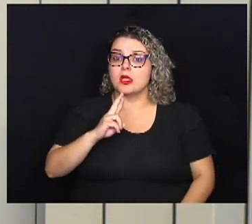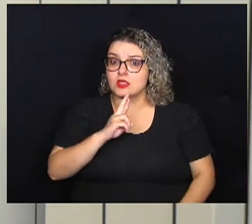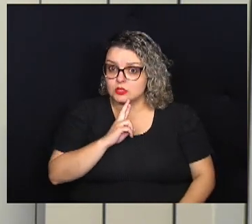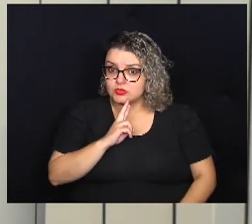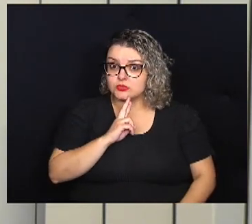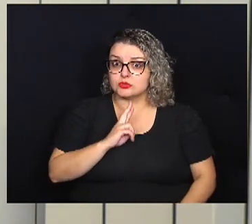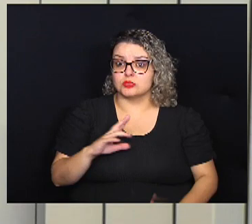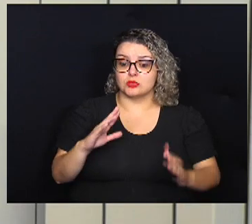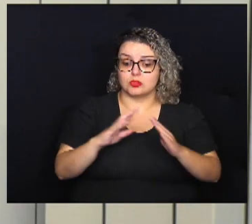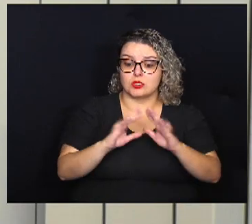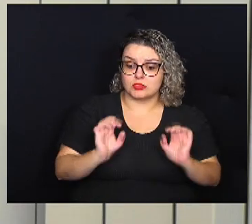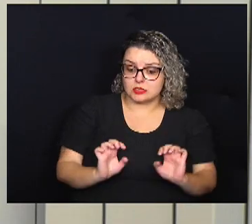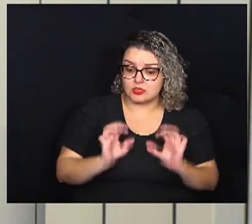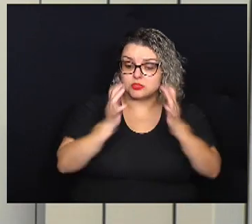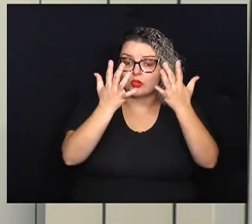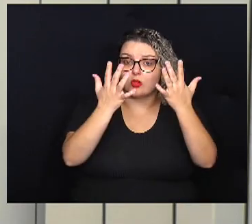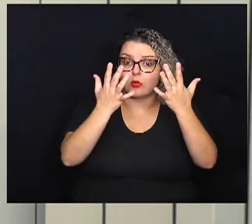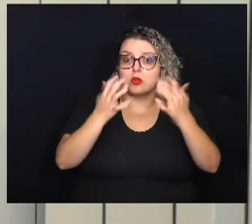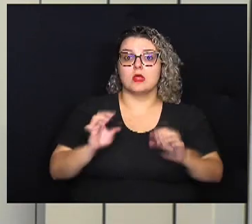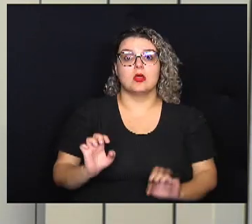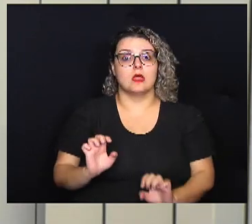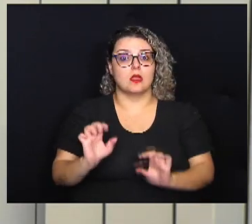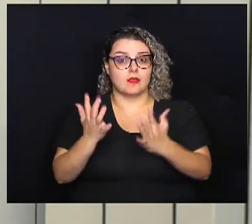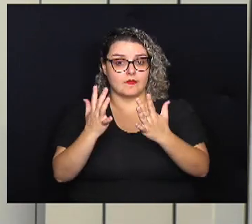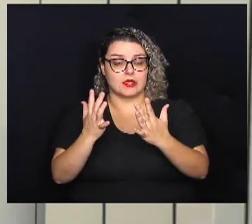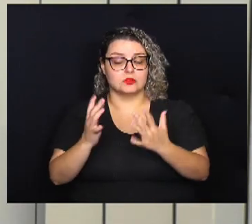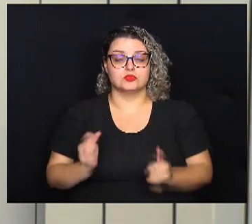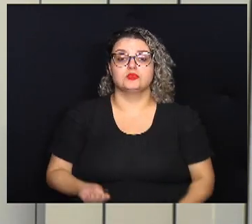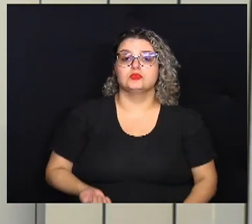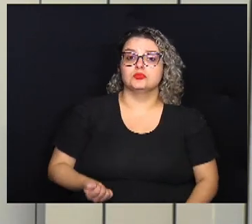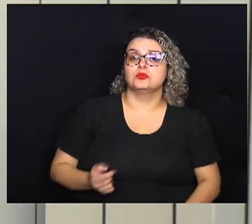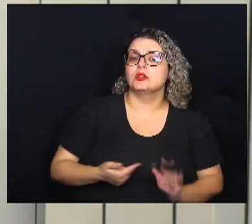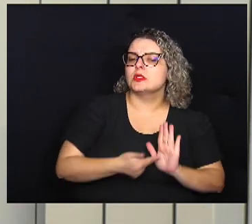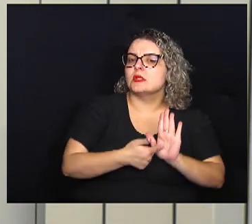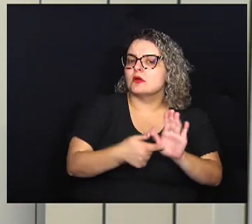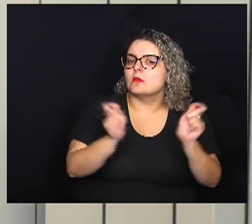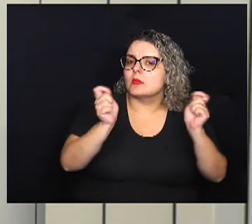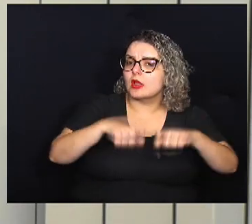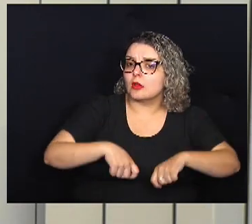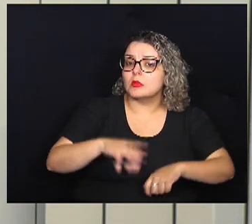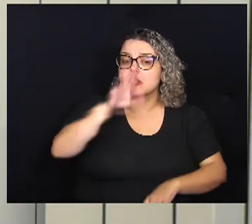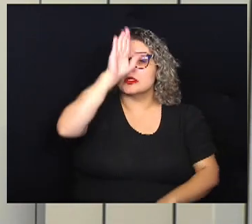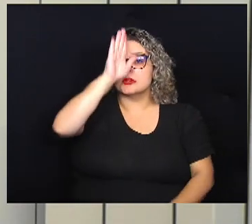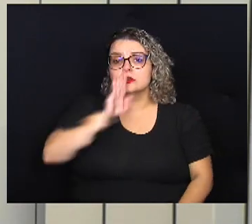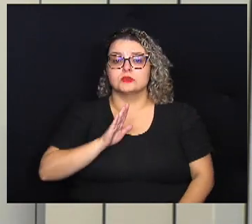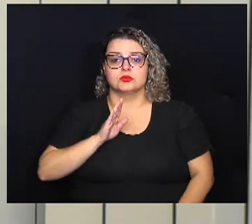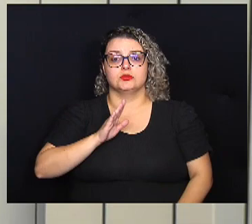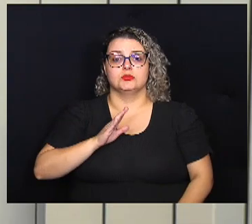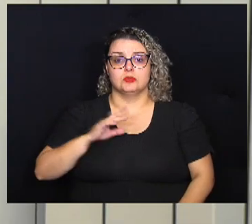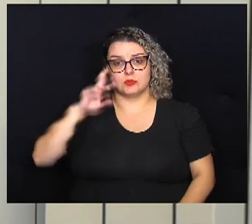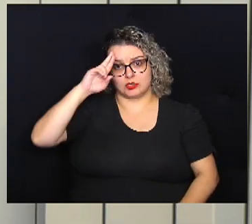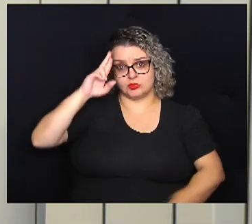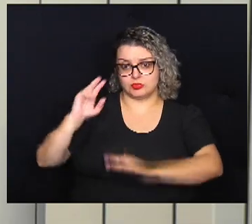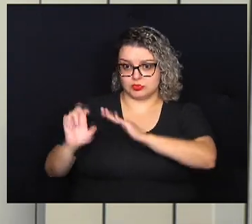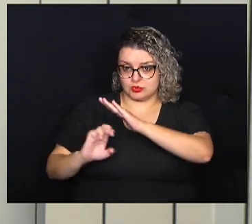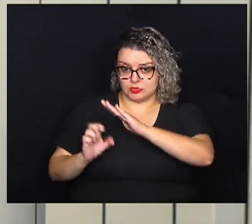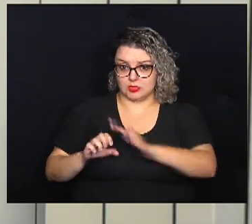casas de espetáculos, eventos e que oferece uma capacitação gratuita para os empresários